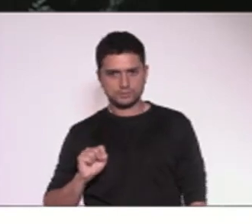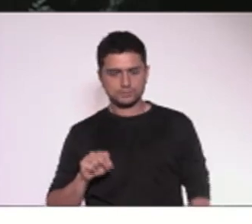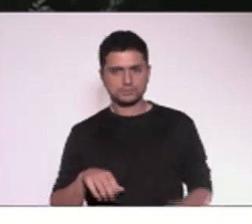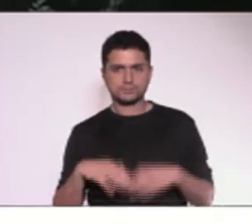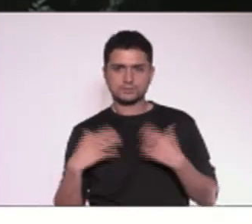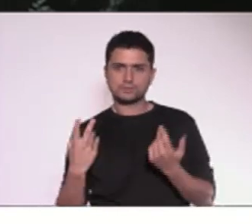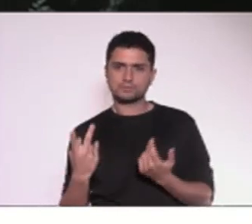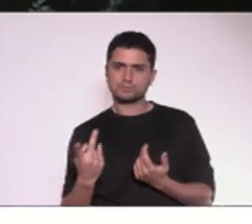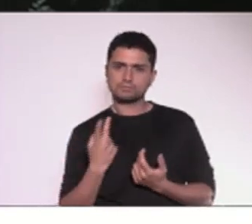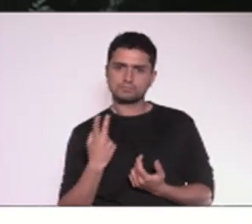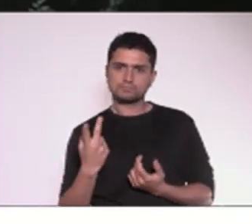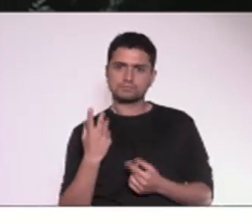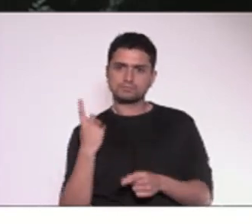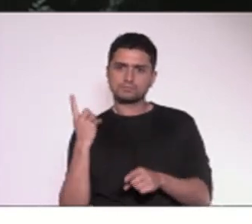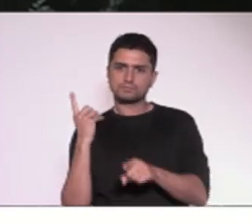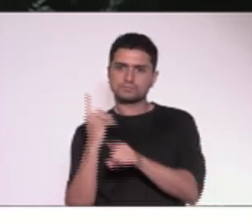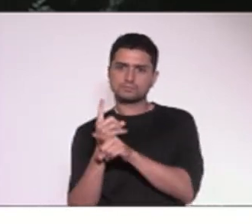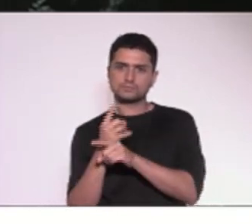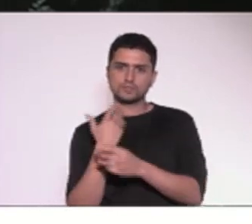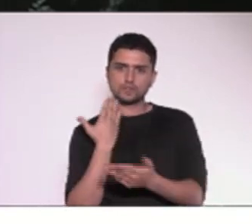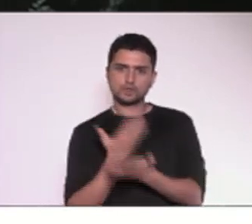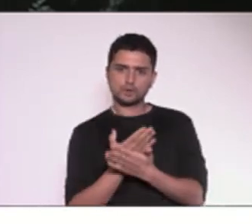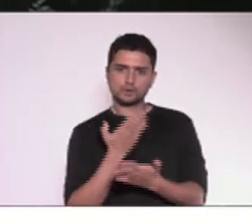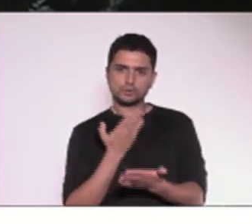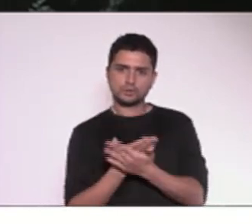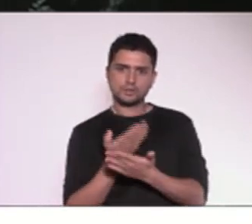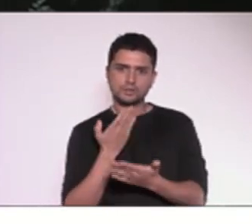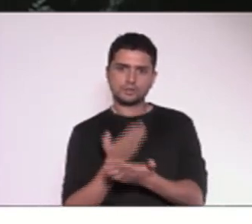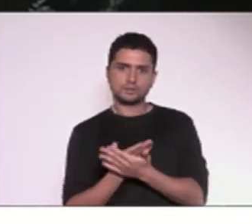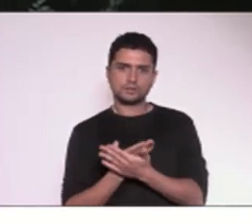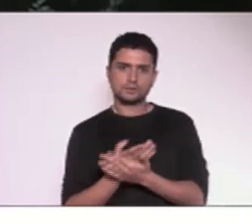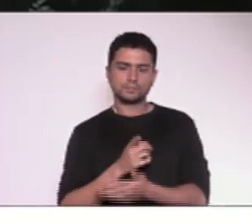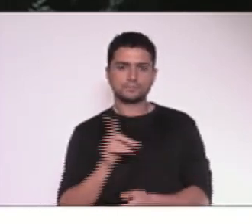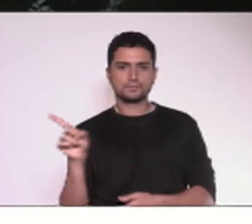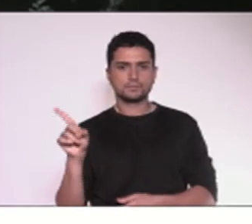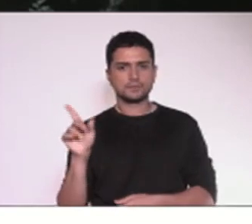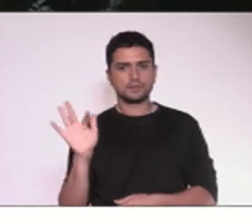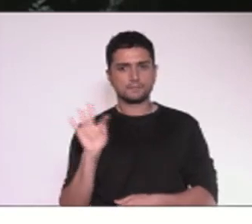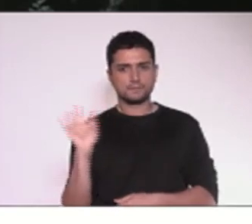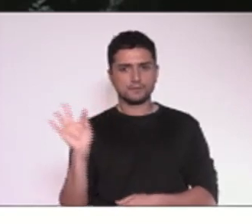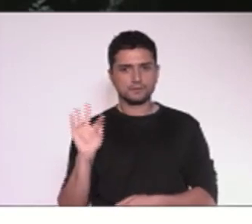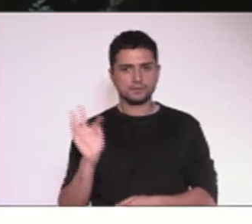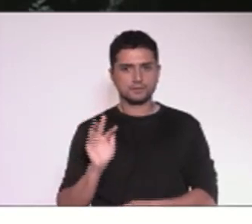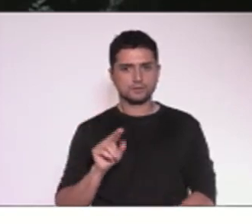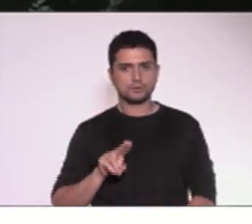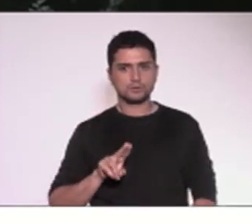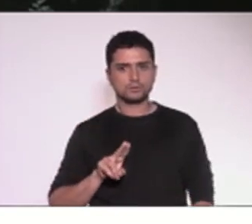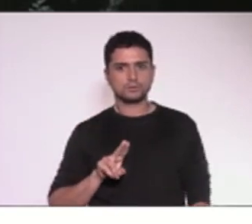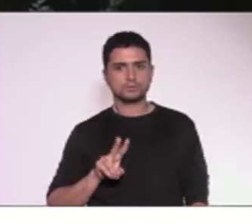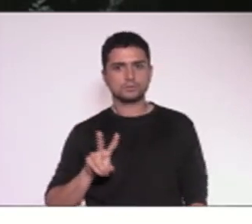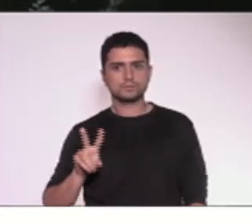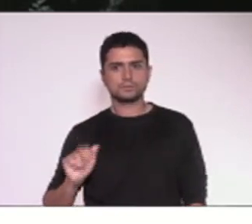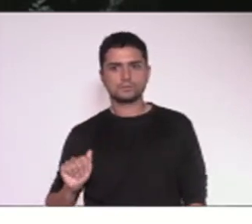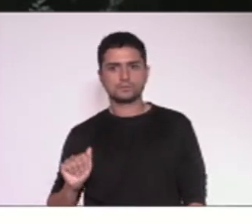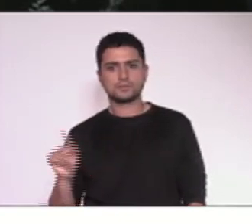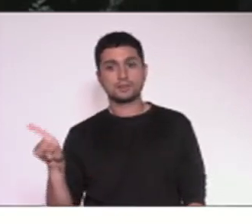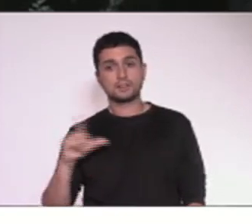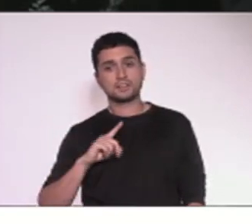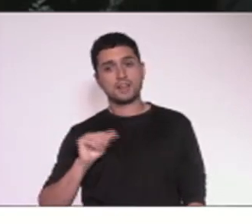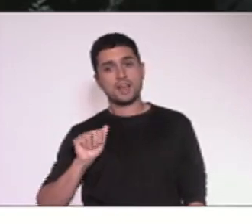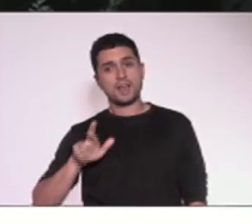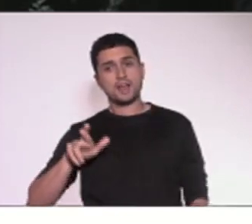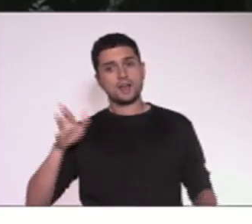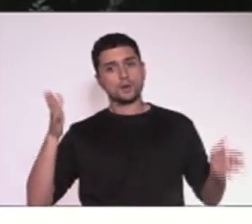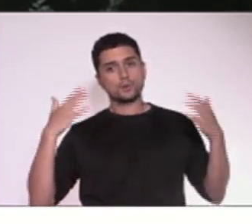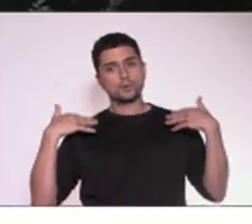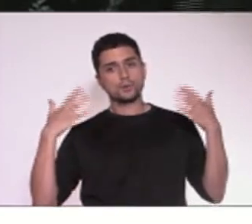Nos conhecemos estudando na Veiga de Almeida, e lá tem ar-condicionado, silêncio,